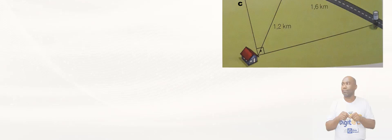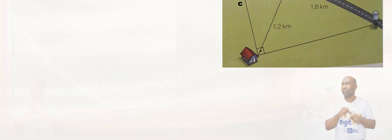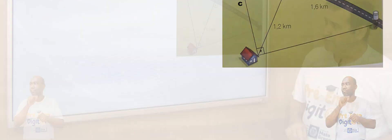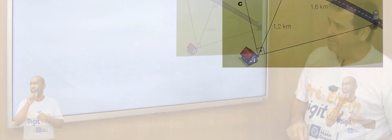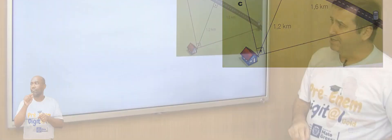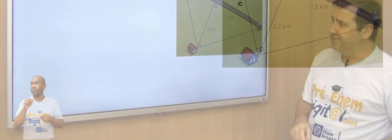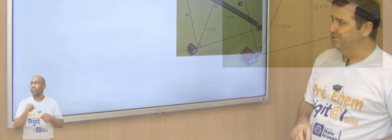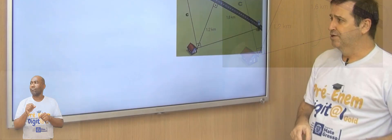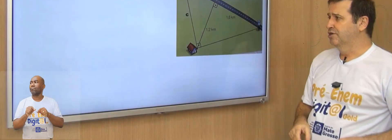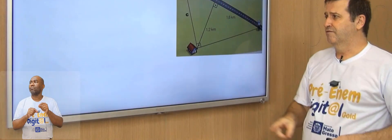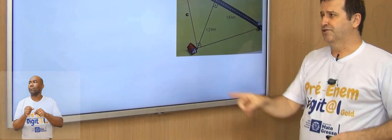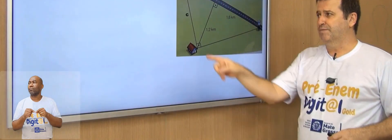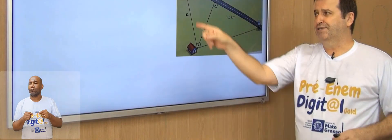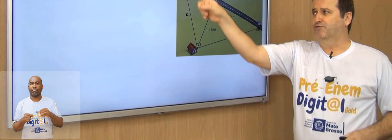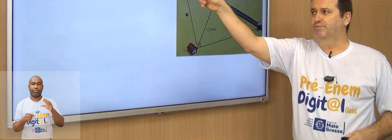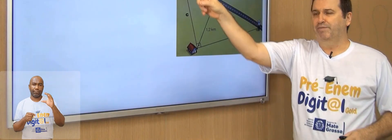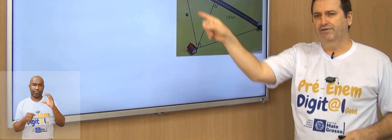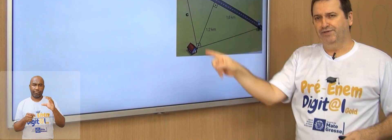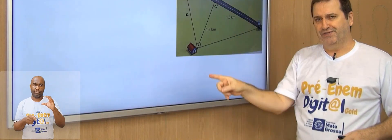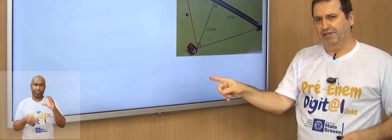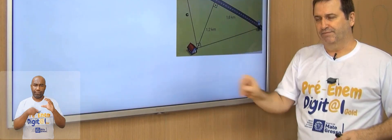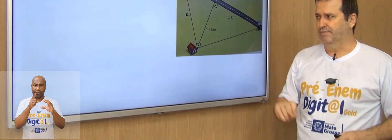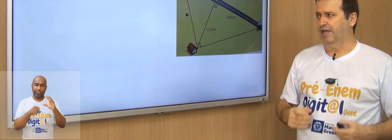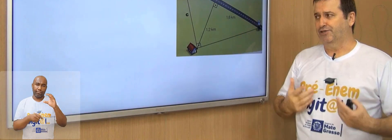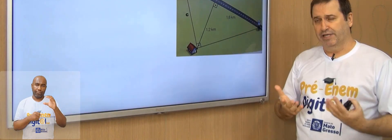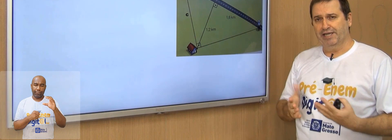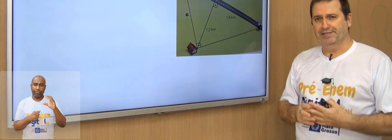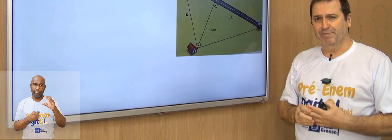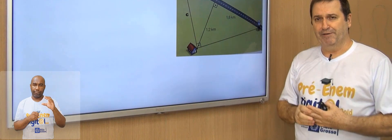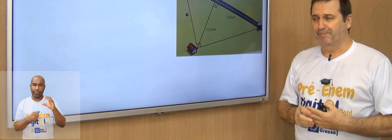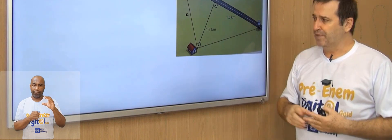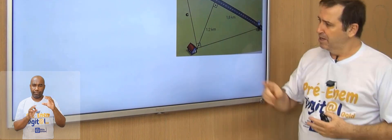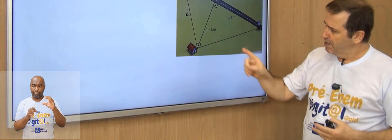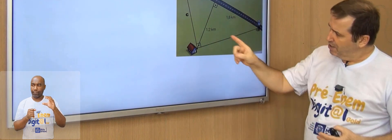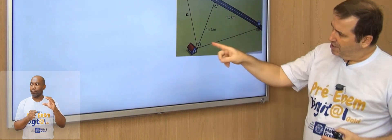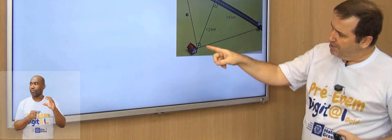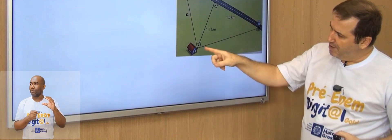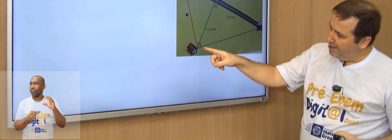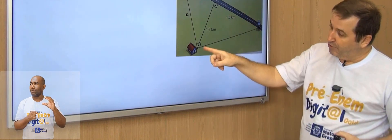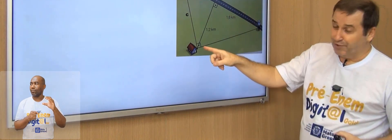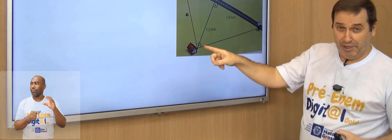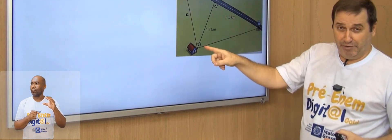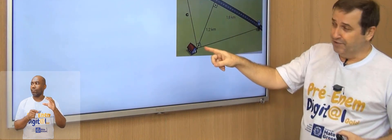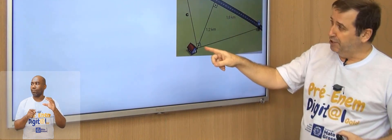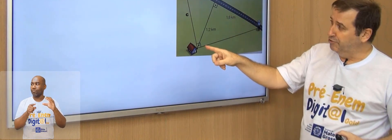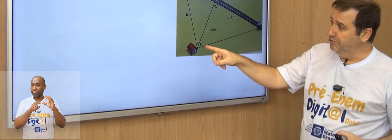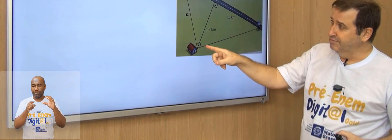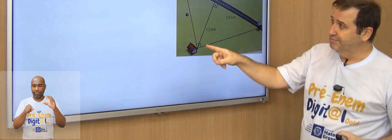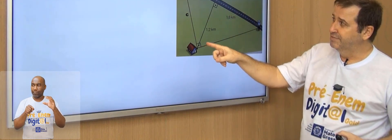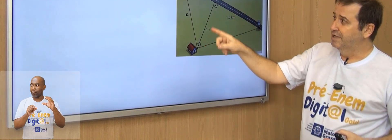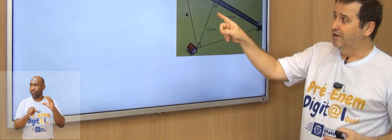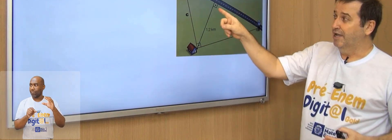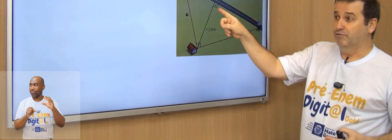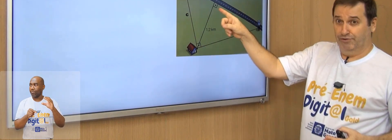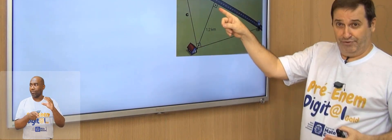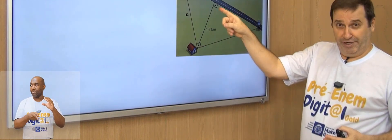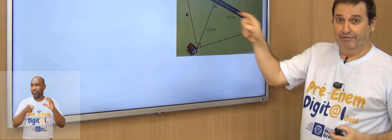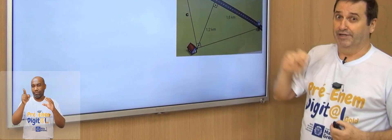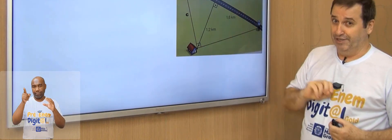Opa que que eu vou chamar isso eu vou chamar esse comprimento descer é isso que ele quer saber repara é um triângulo retângulo